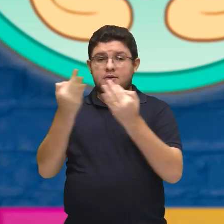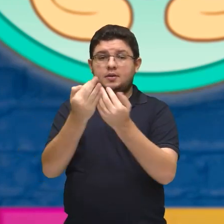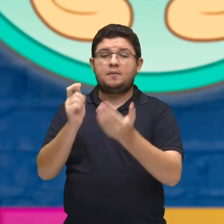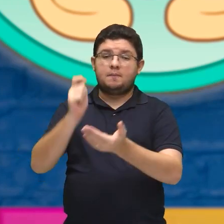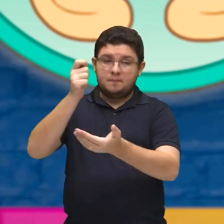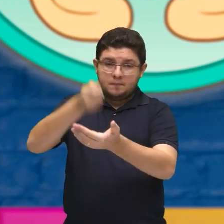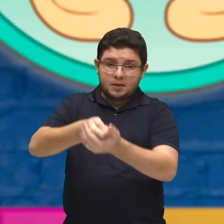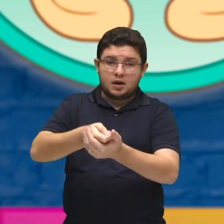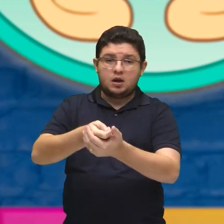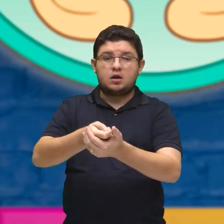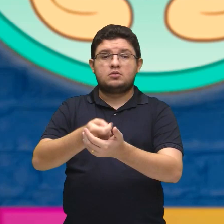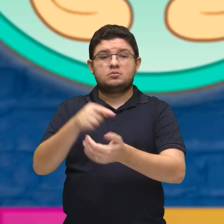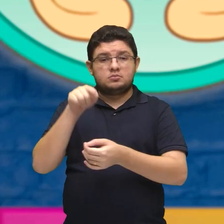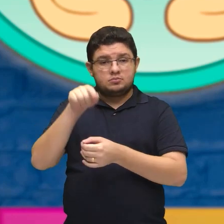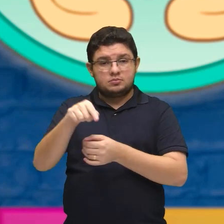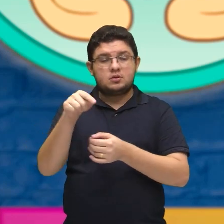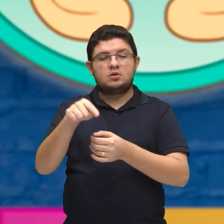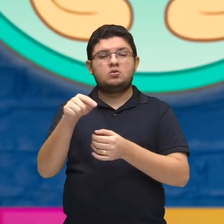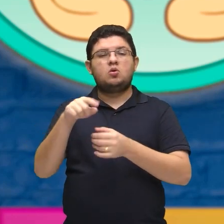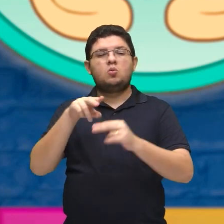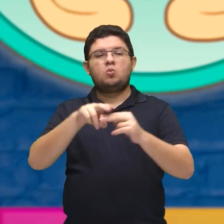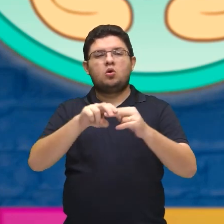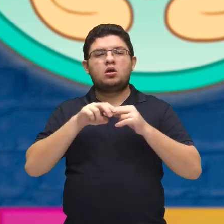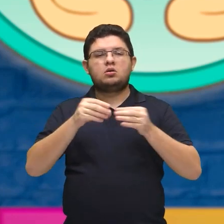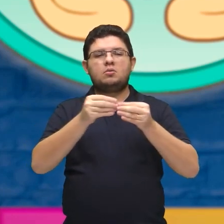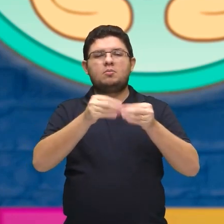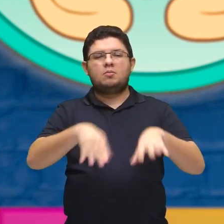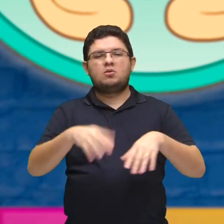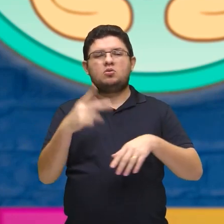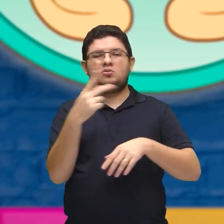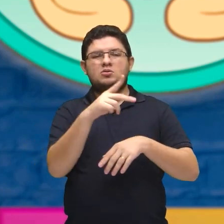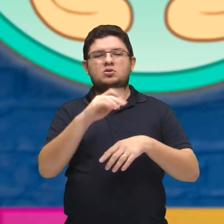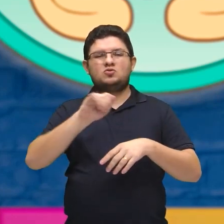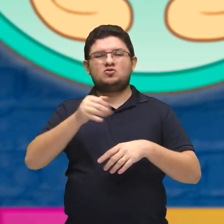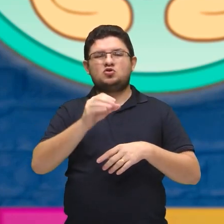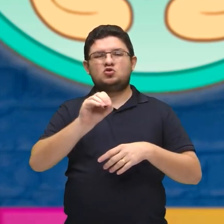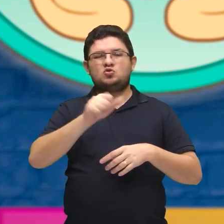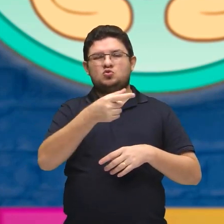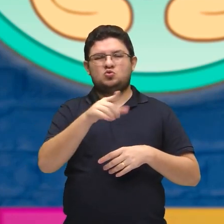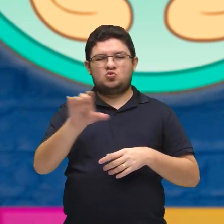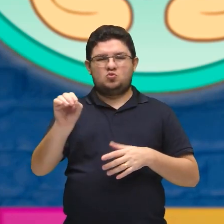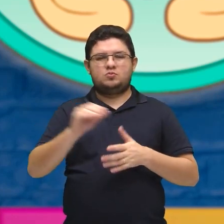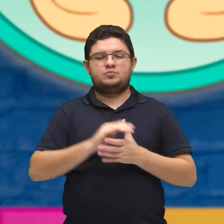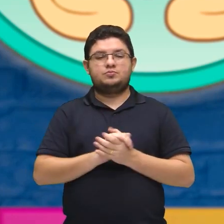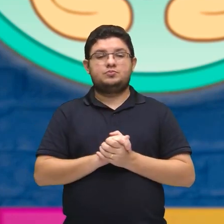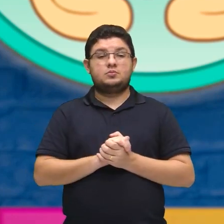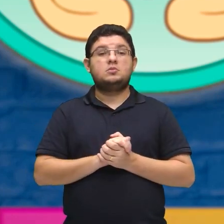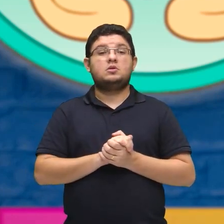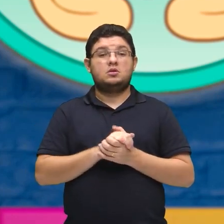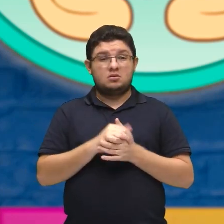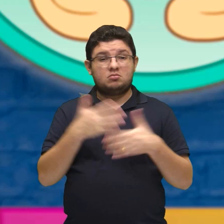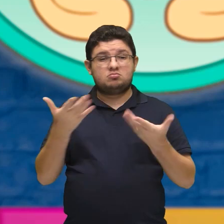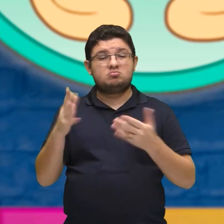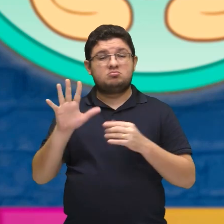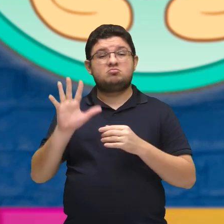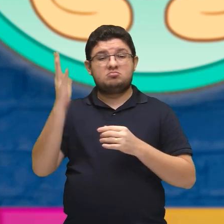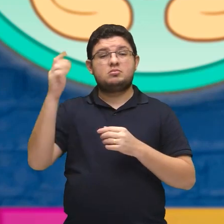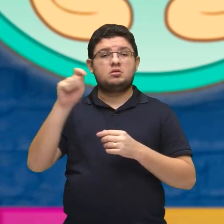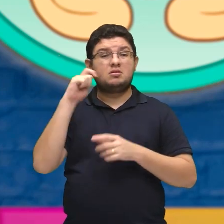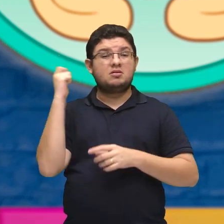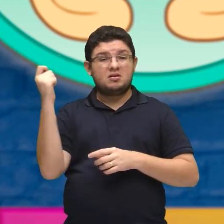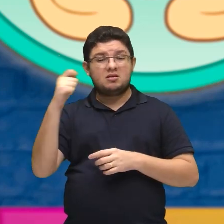danos morais e materiais a esse colega. Gente, a situação é grave, né?